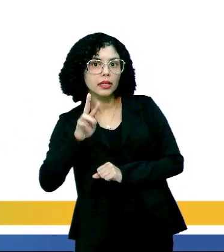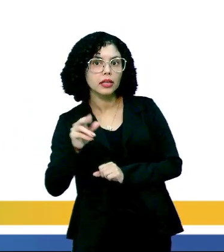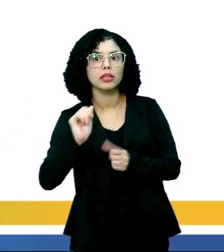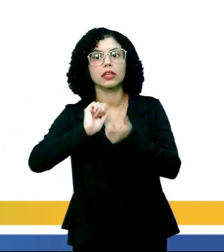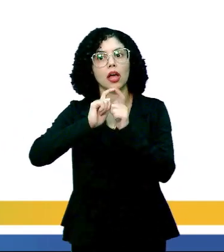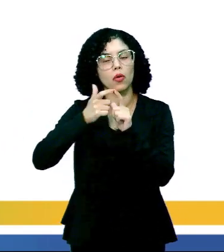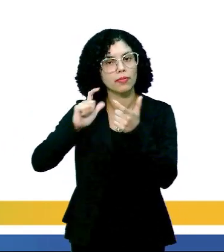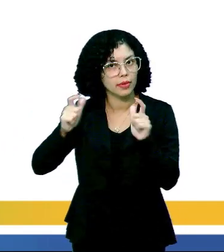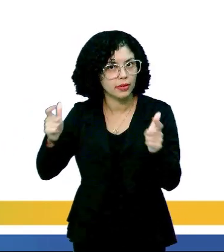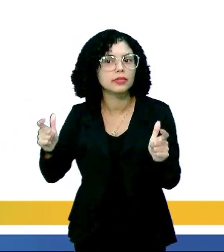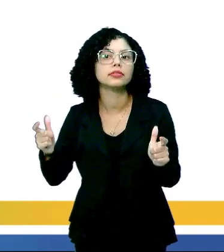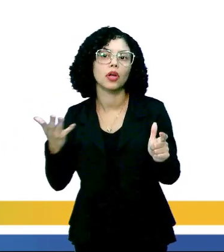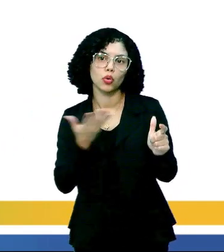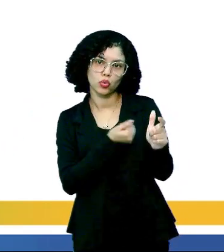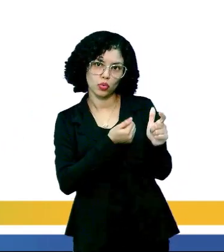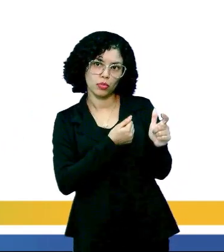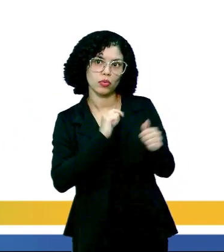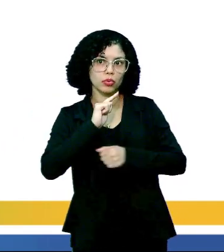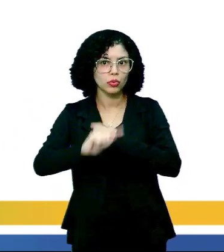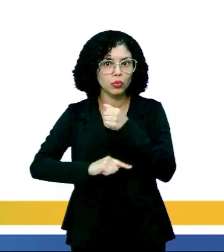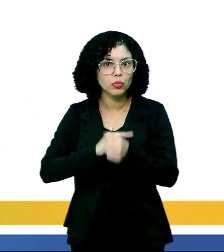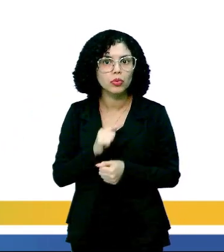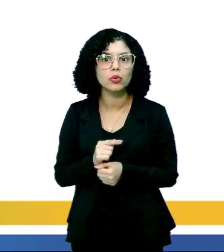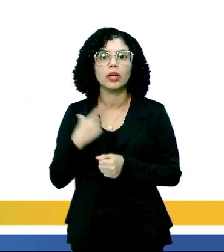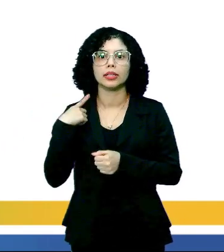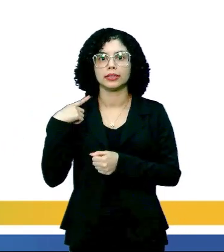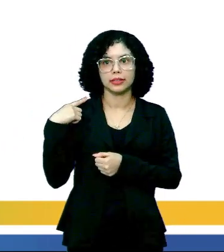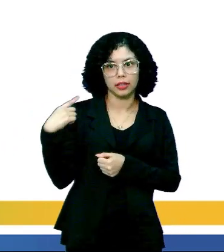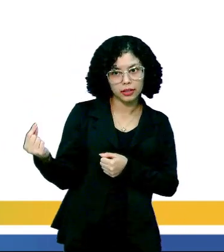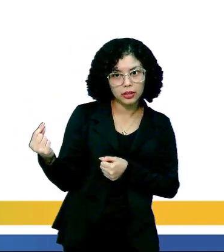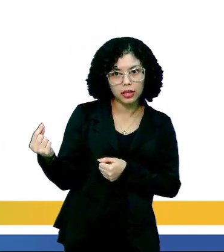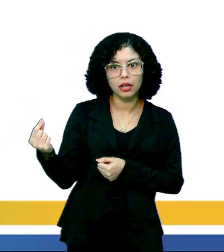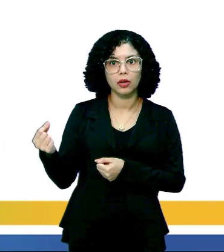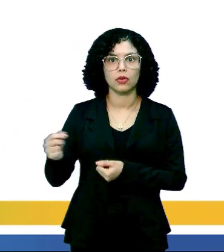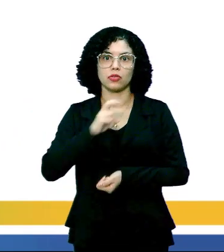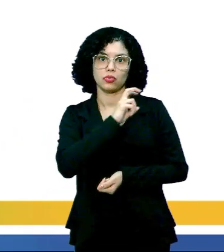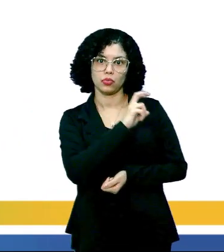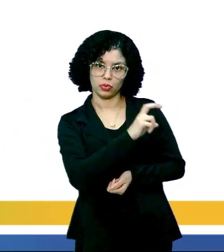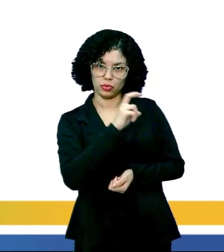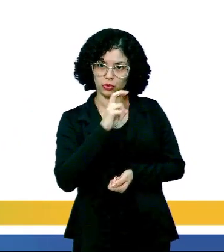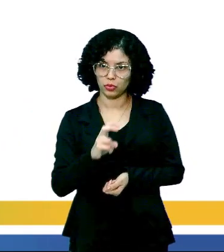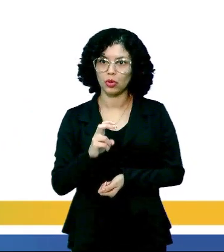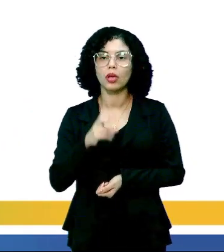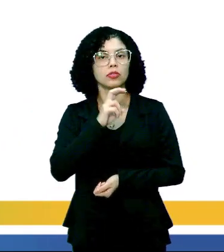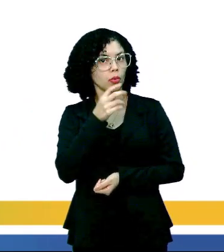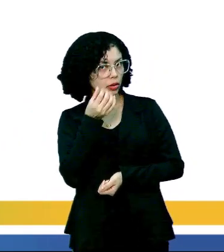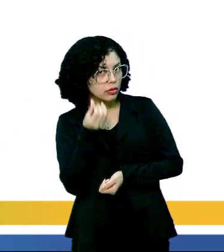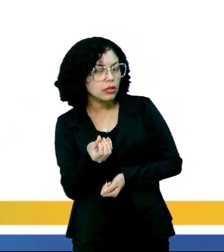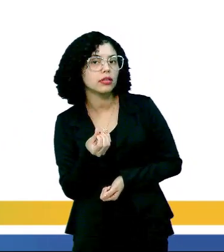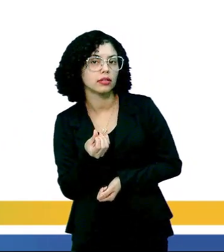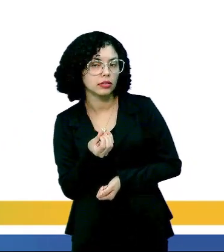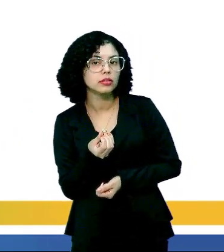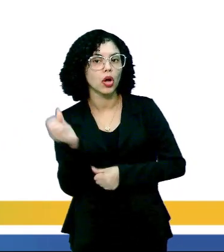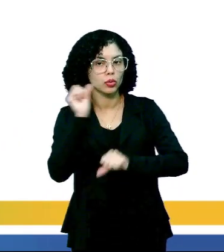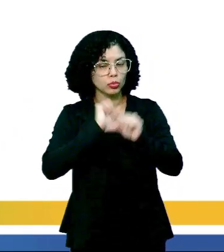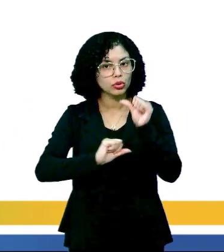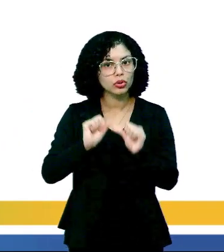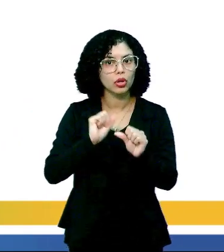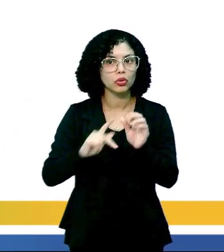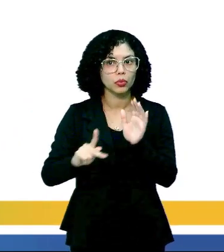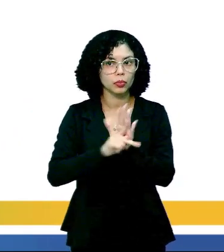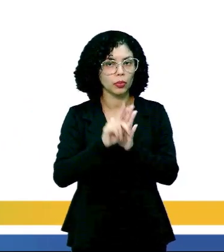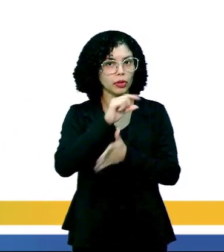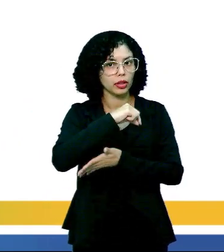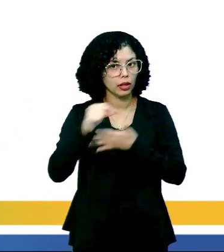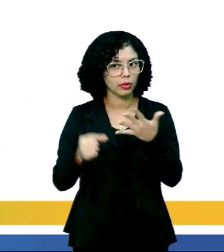um aumento do número atômico. Saio de césio 55 para bário 56, mudando o